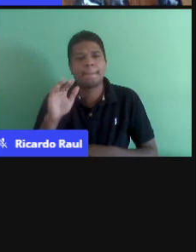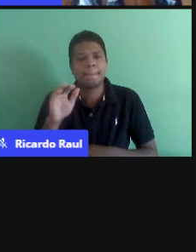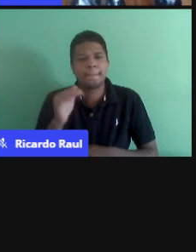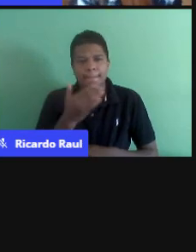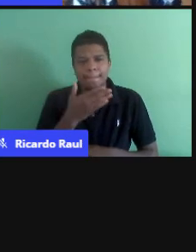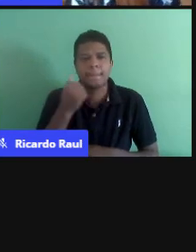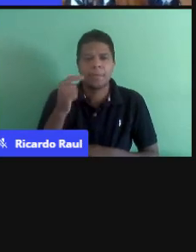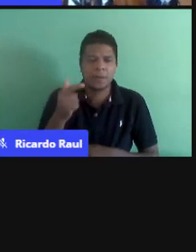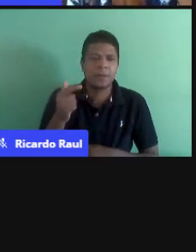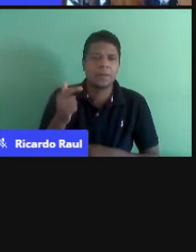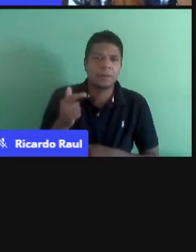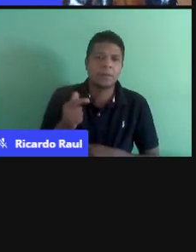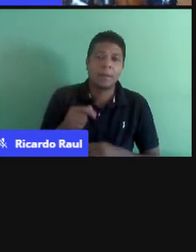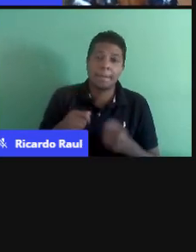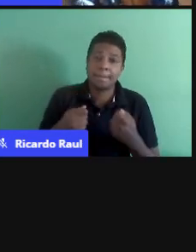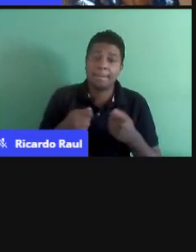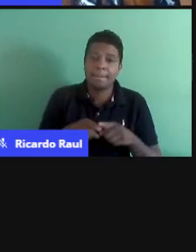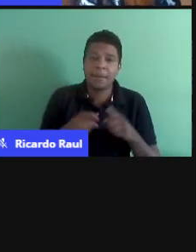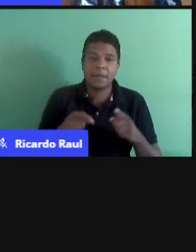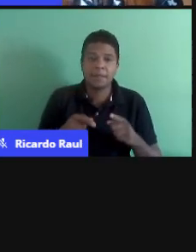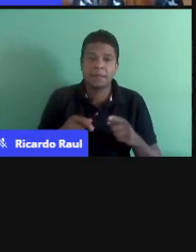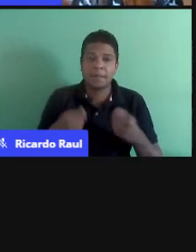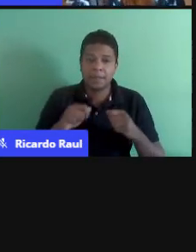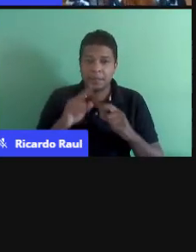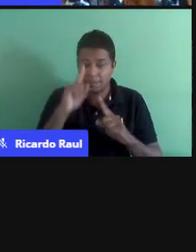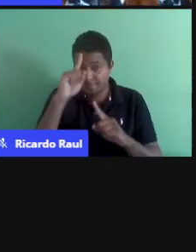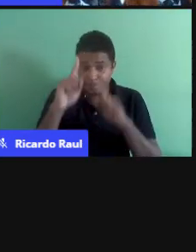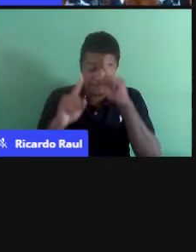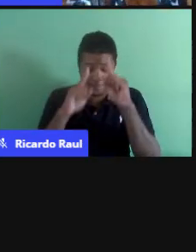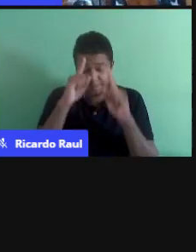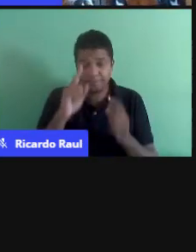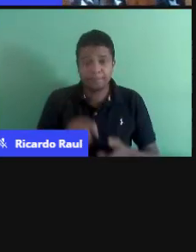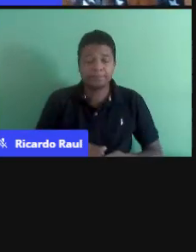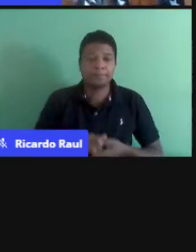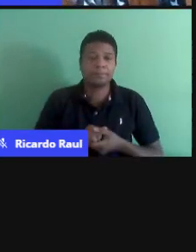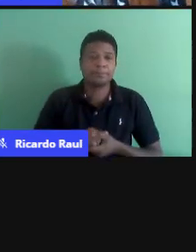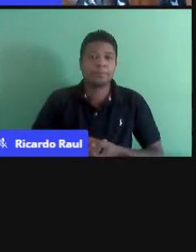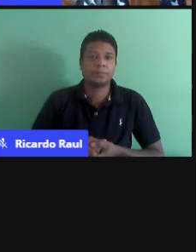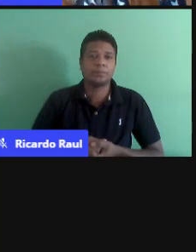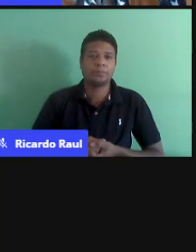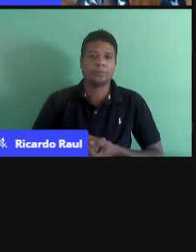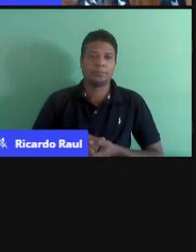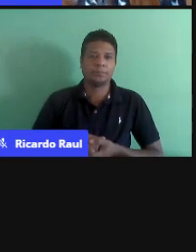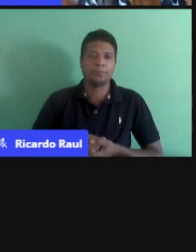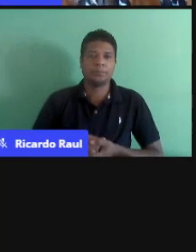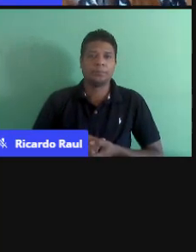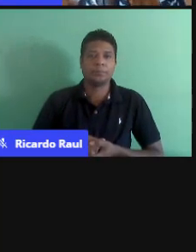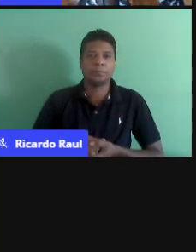buscar ser criativos. Pode passar o slide.